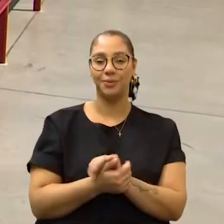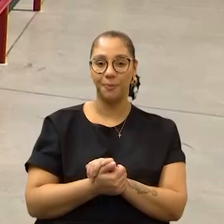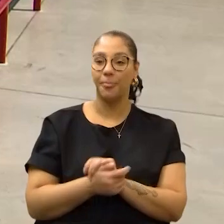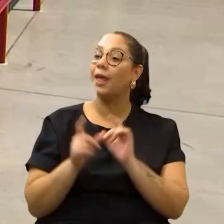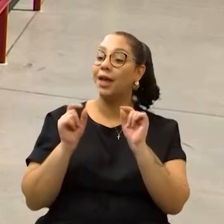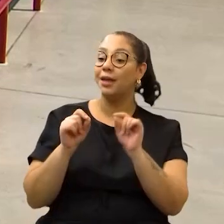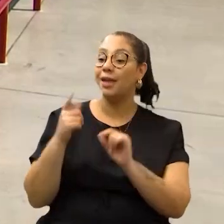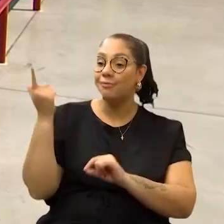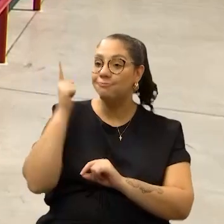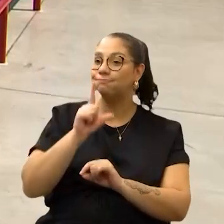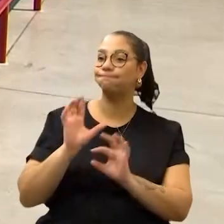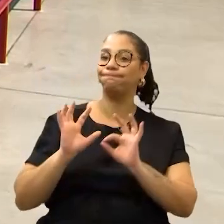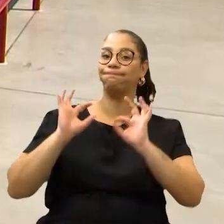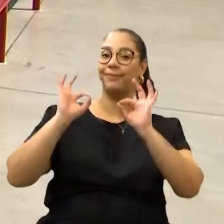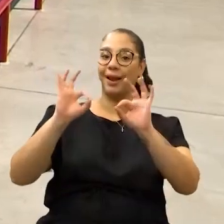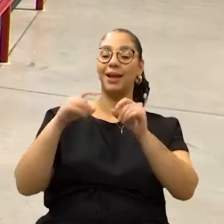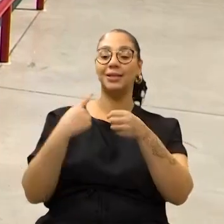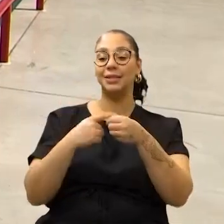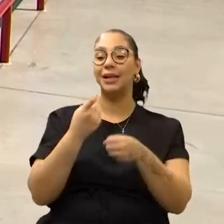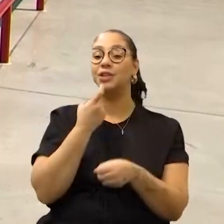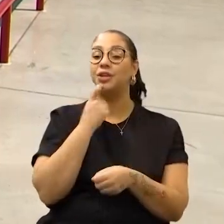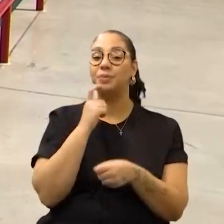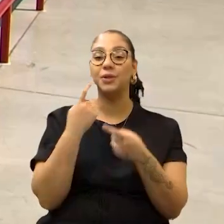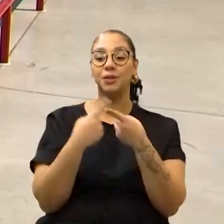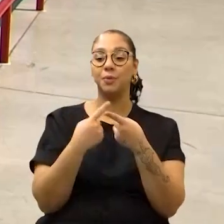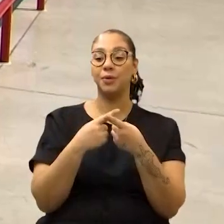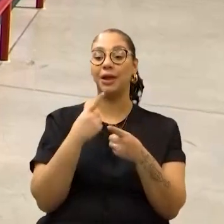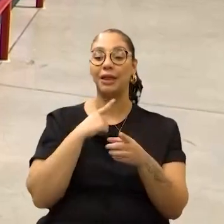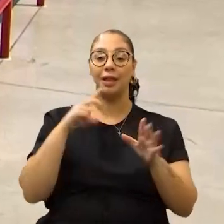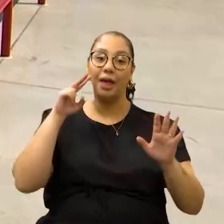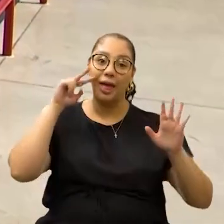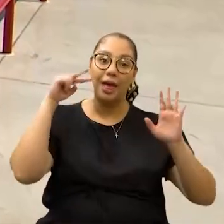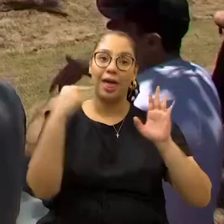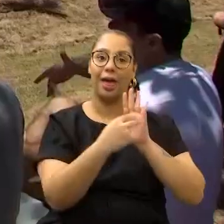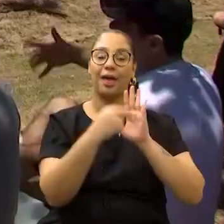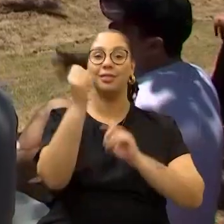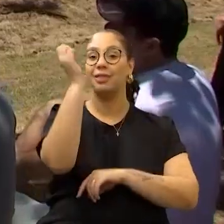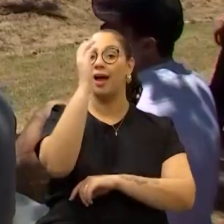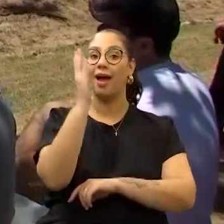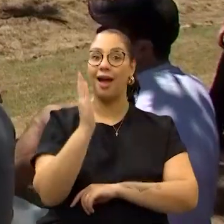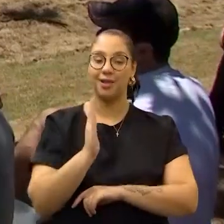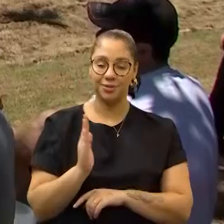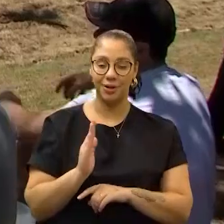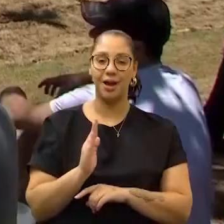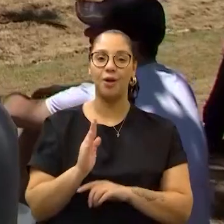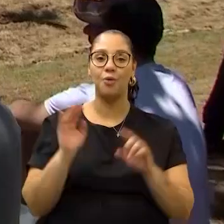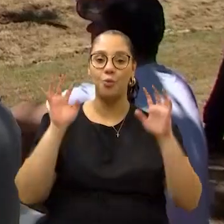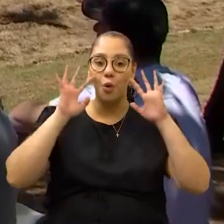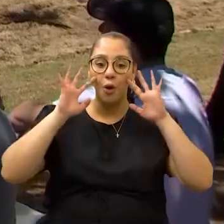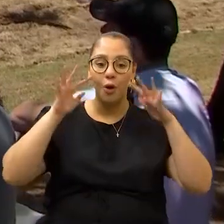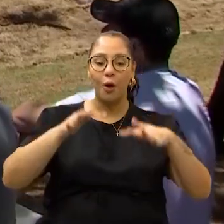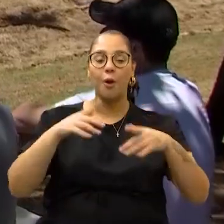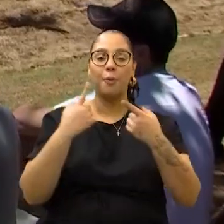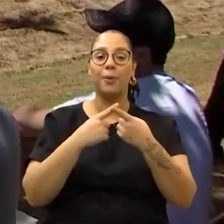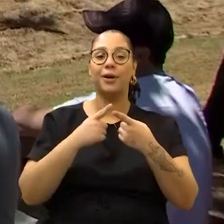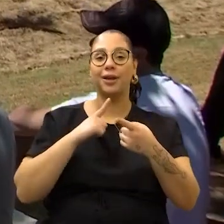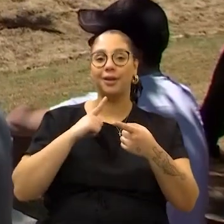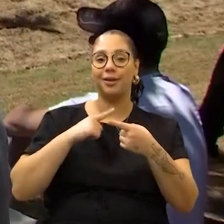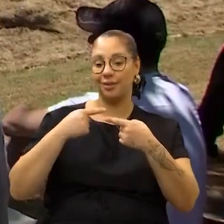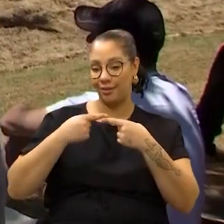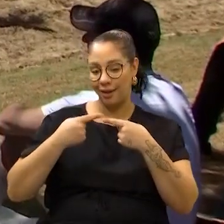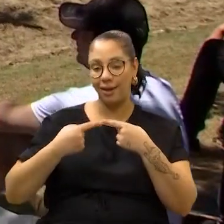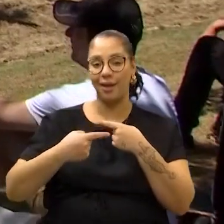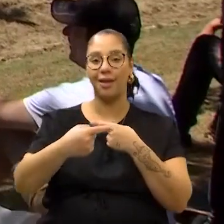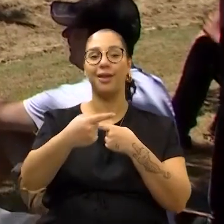destaca na cidade. Quem ganha com isso é a cidade de Campinas, porque coloca o município à visibilidade nacional, até